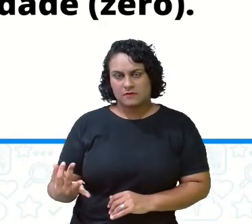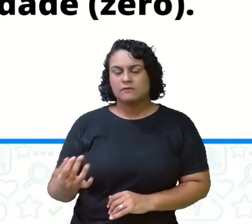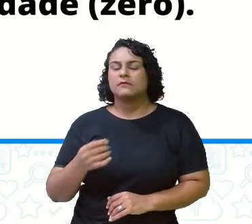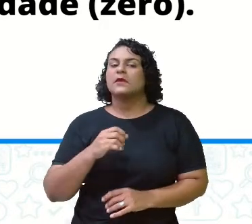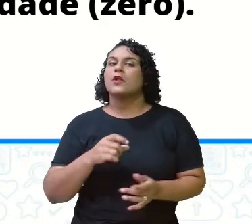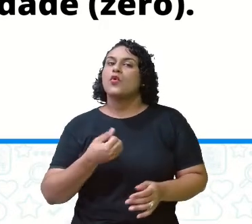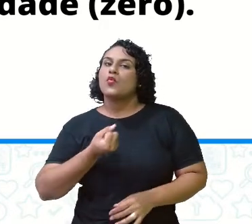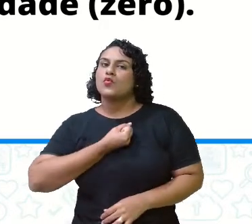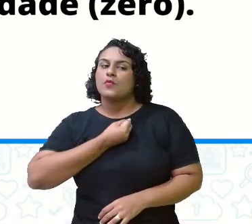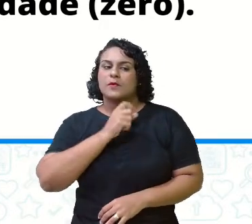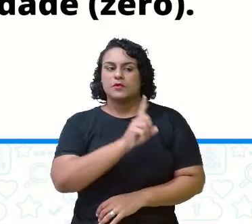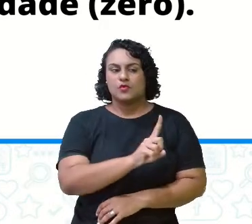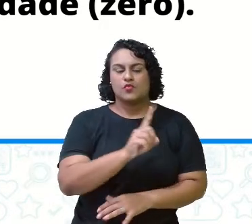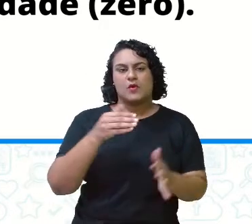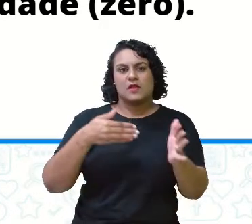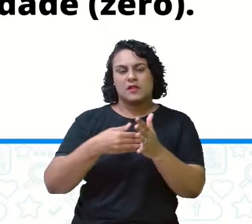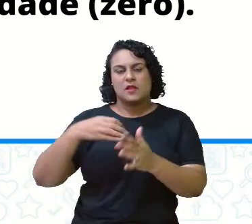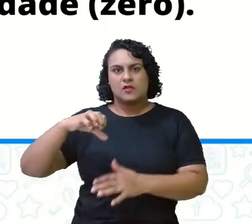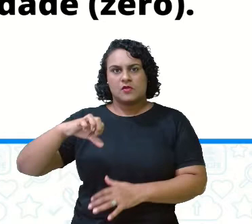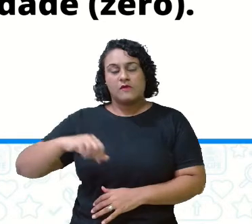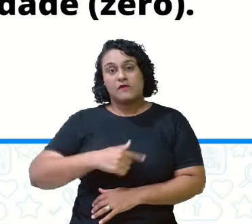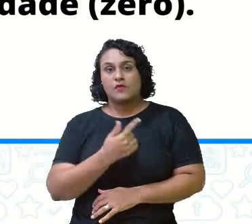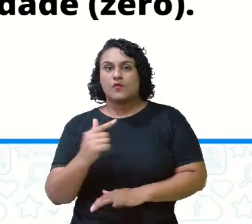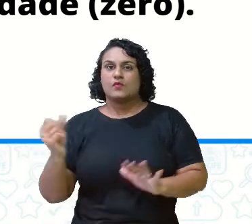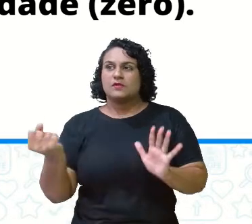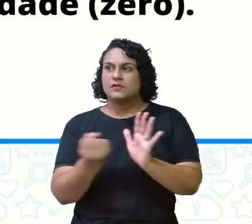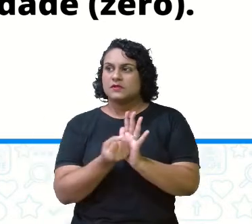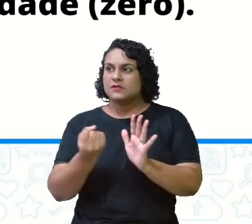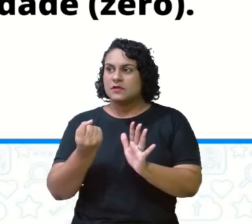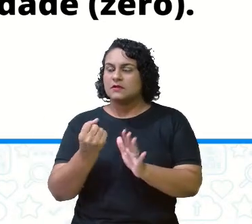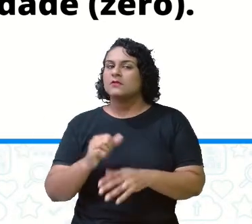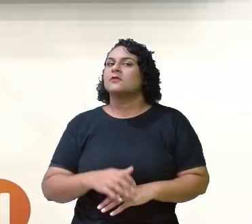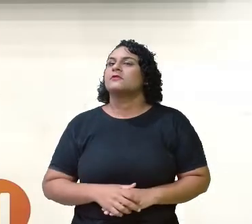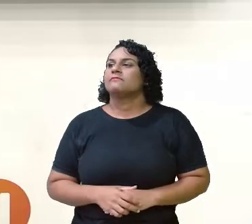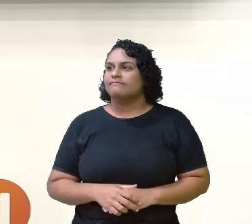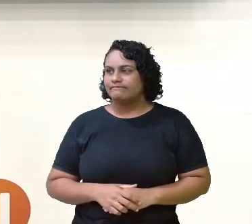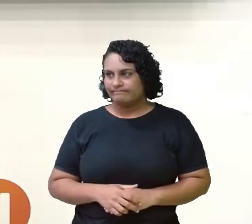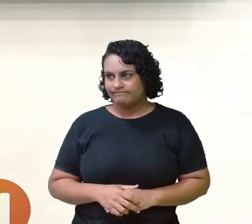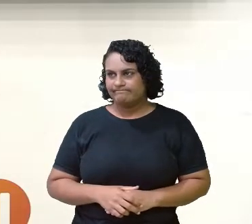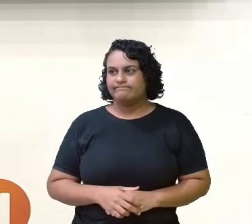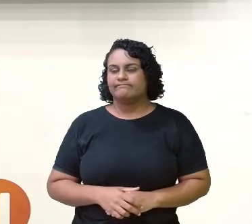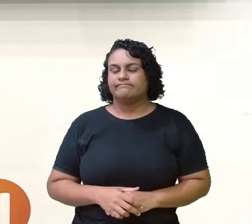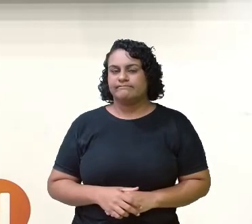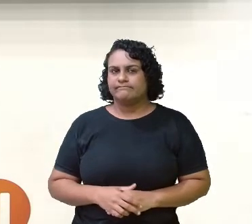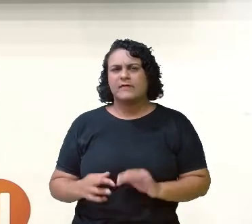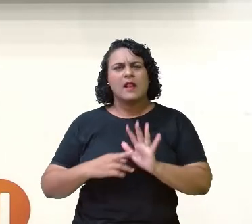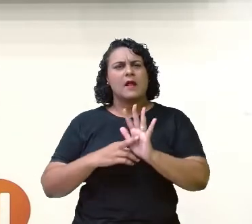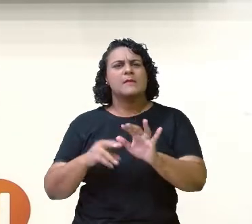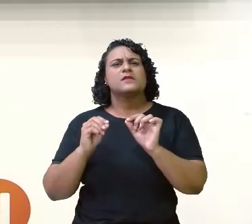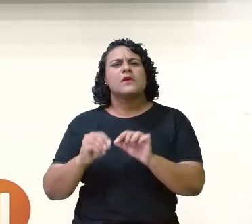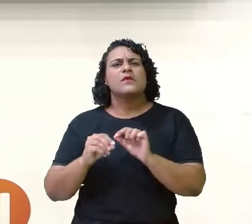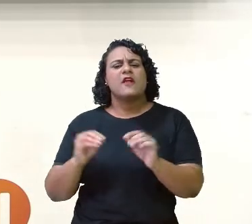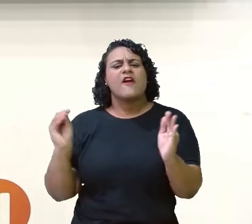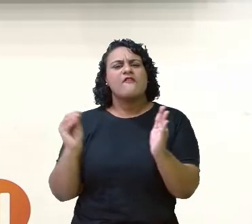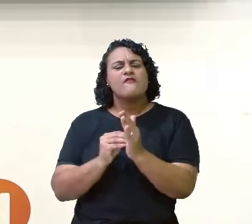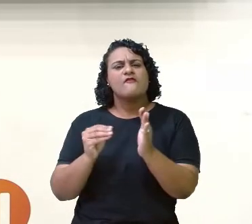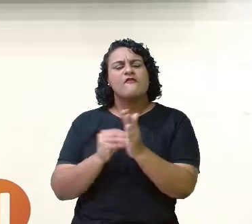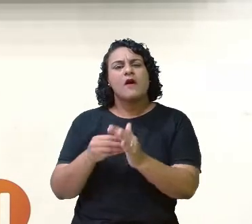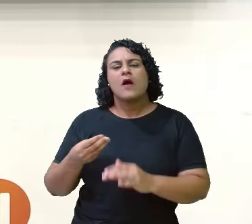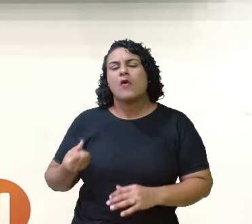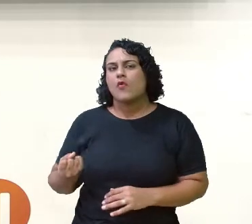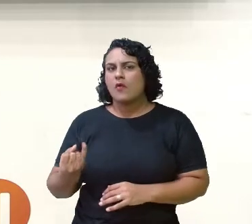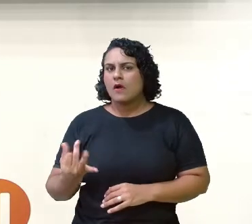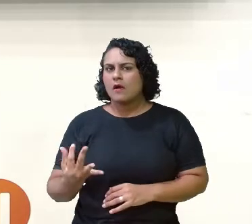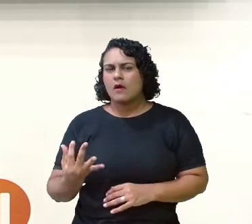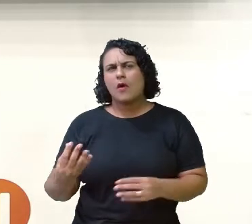9 e um símbolo para representar a ausência de quantidade. Como assim, professora?